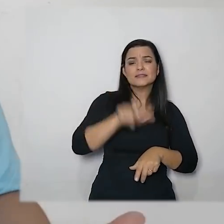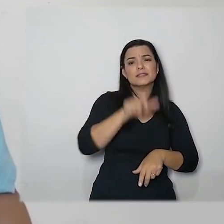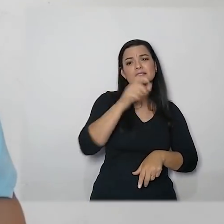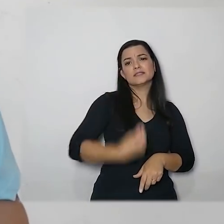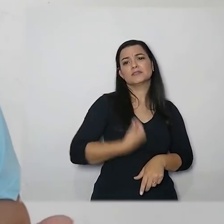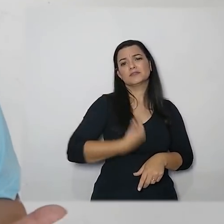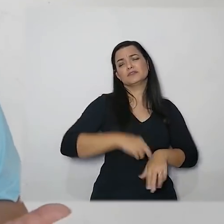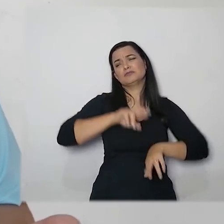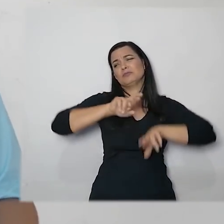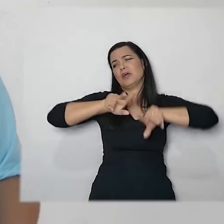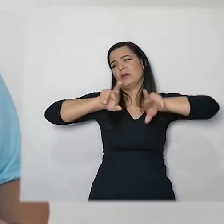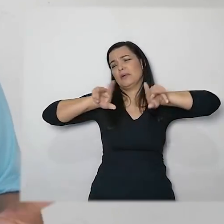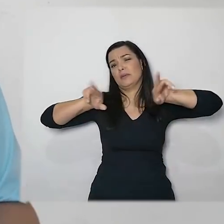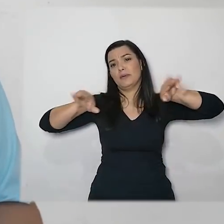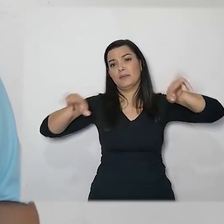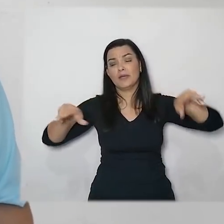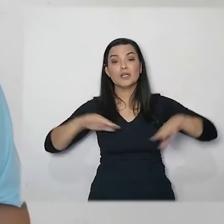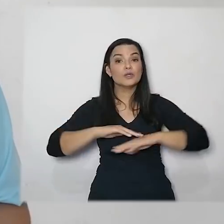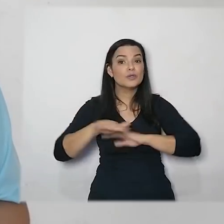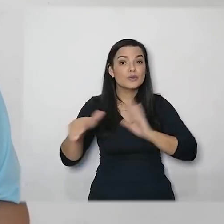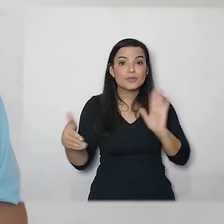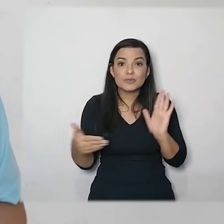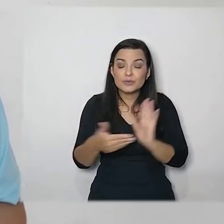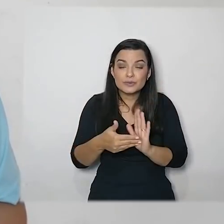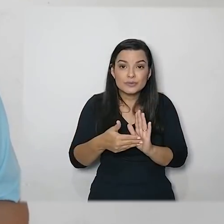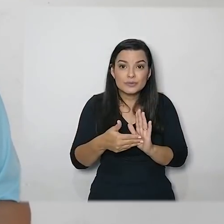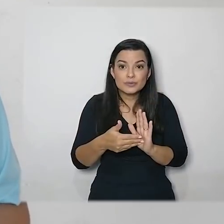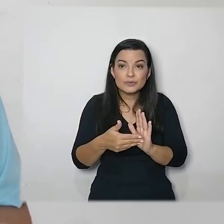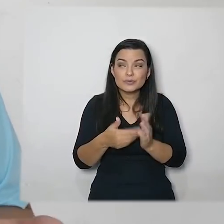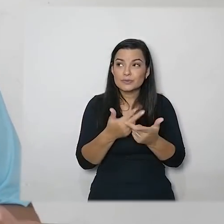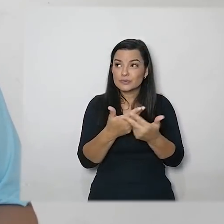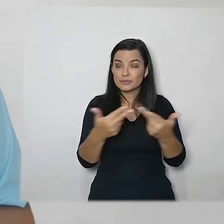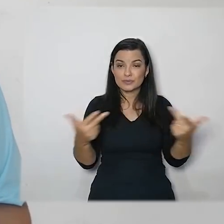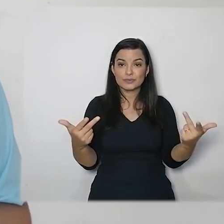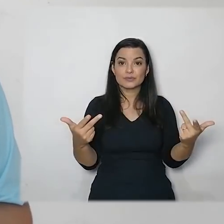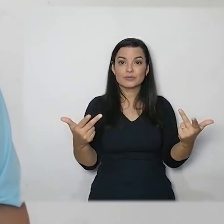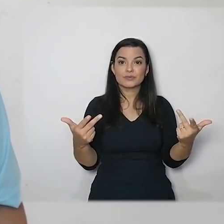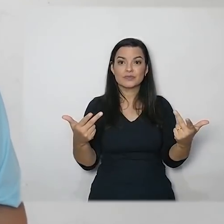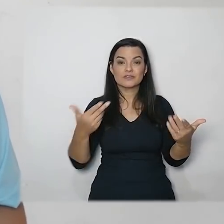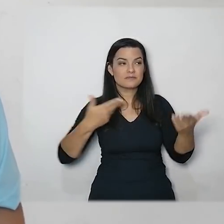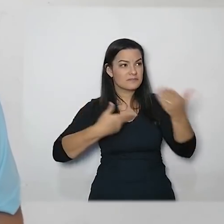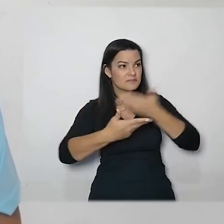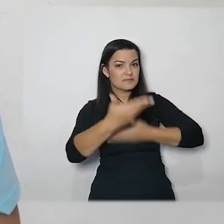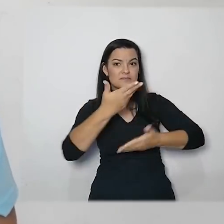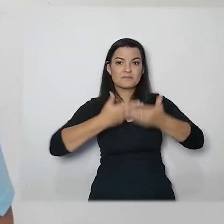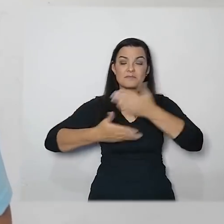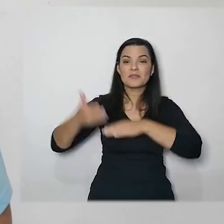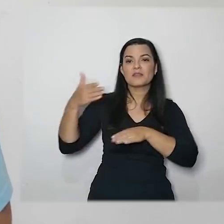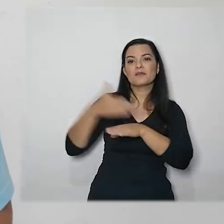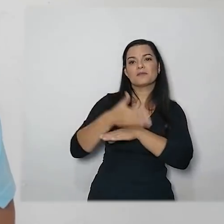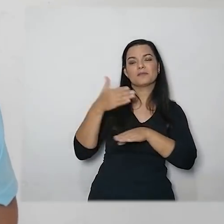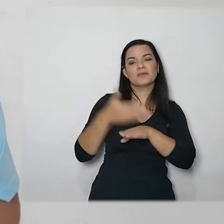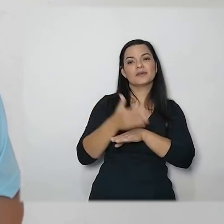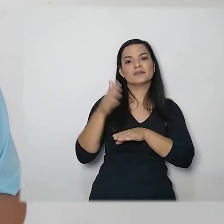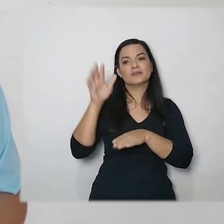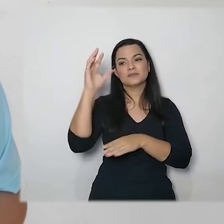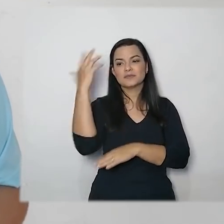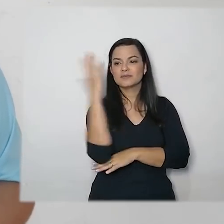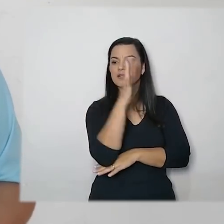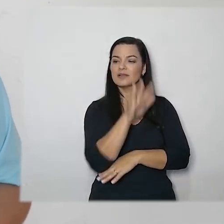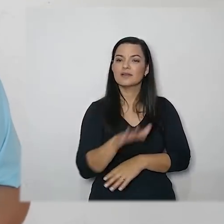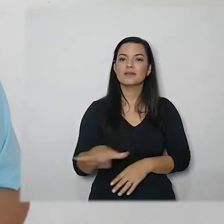outros objetos. Tudo que nós temos à nossa volta interage com o meio ambiente de alguma